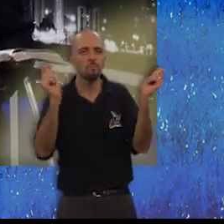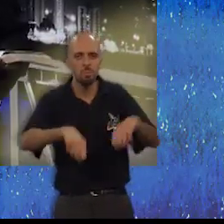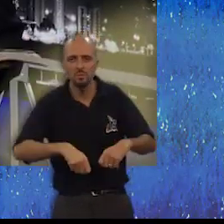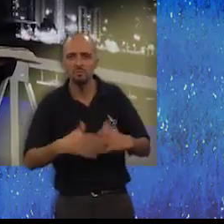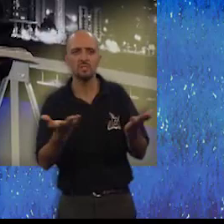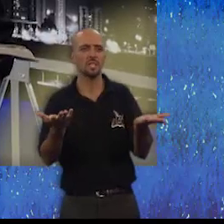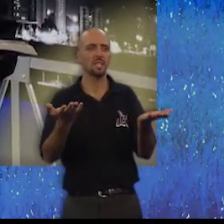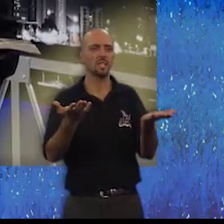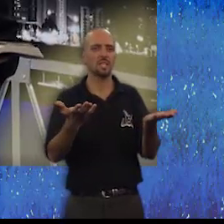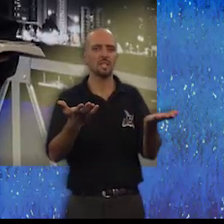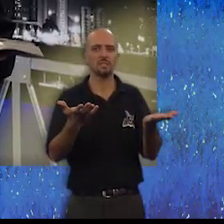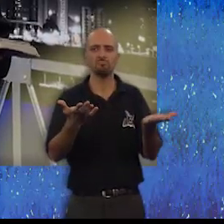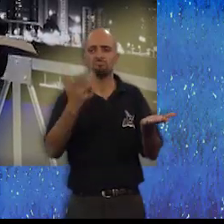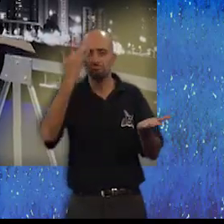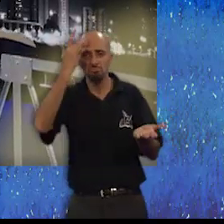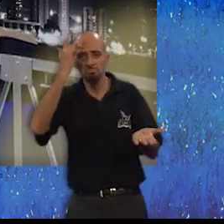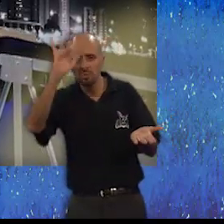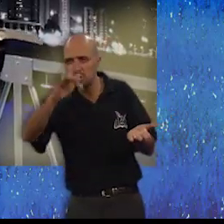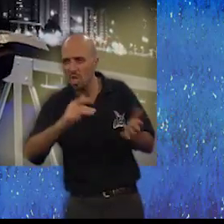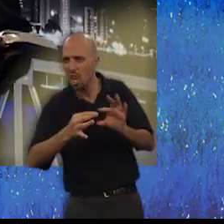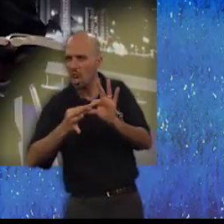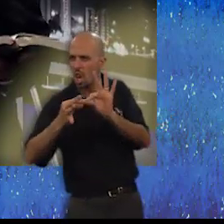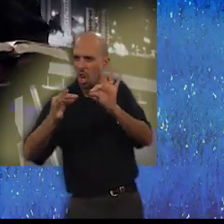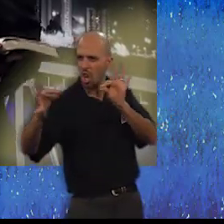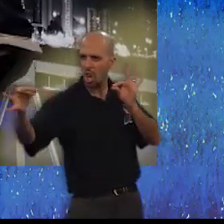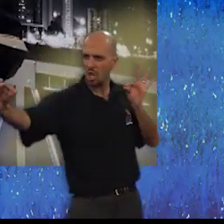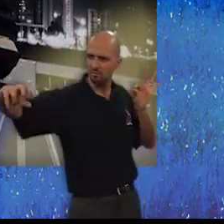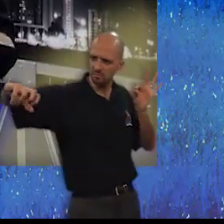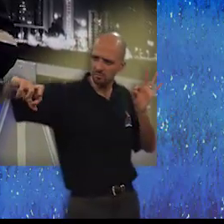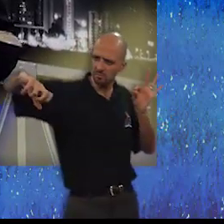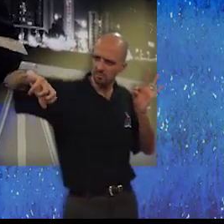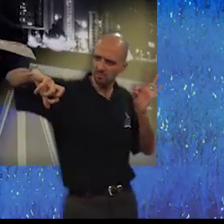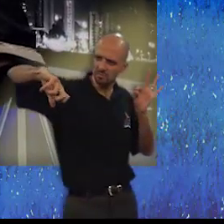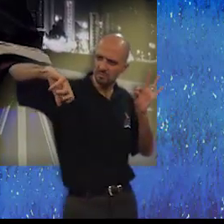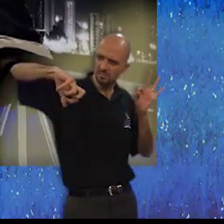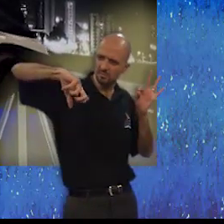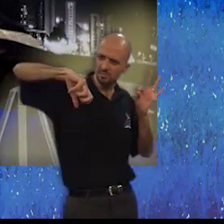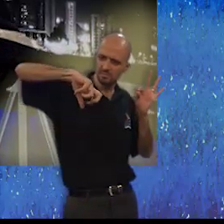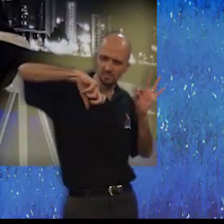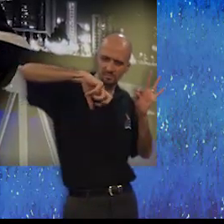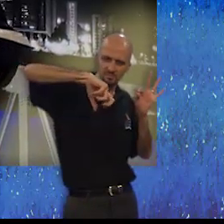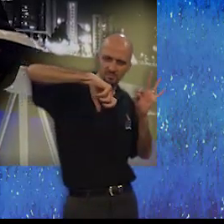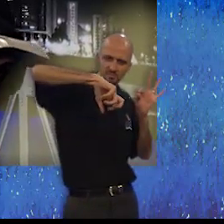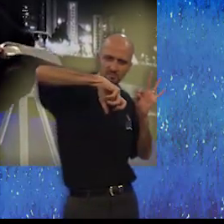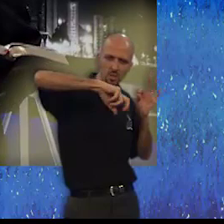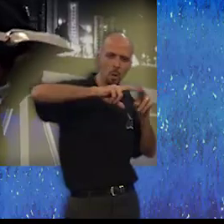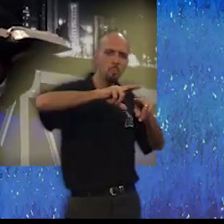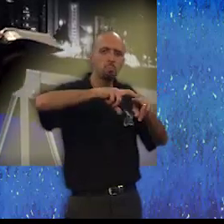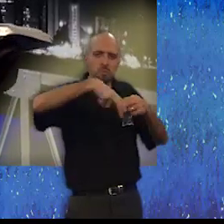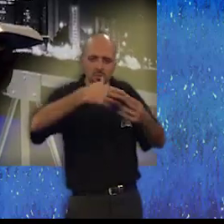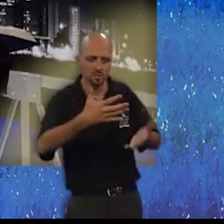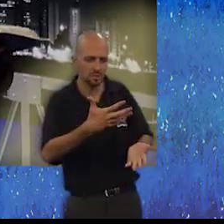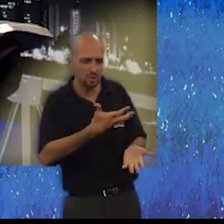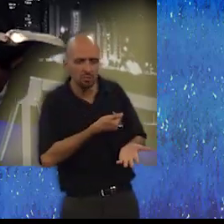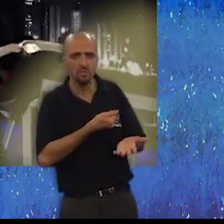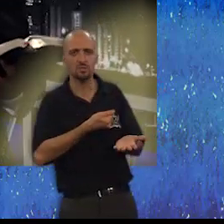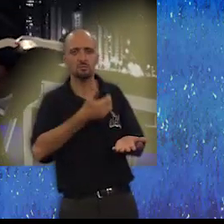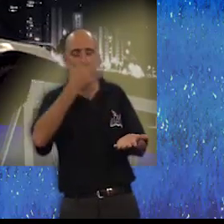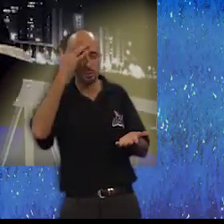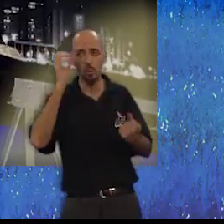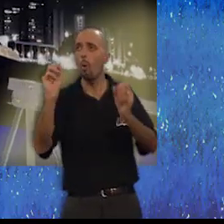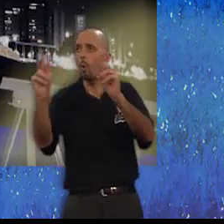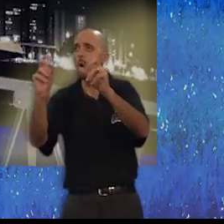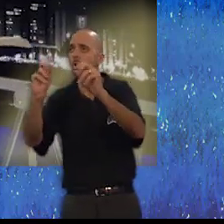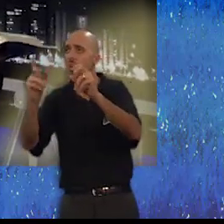de joelhos daqui até a cidade de Aparecida, com a cruz nas costas, para merecer a salvação, muitas pessoas